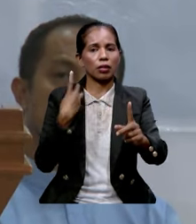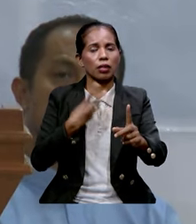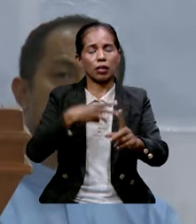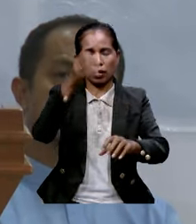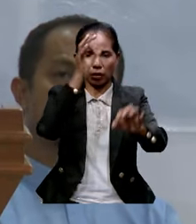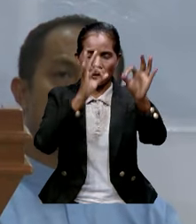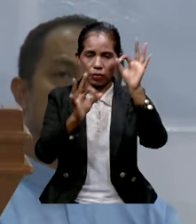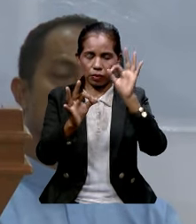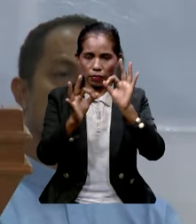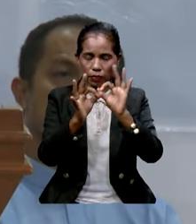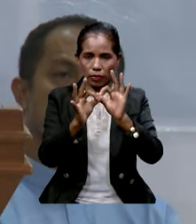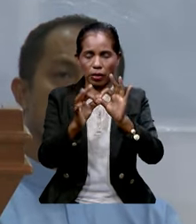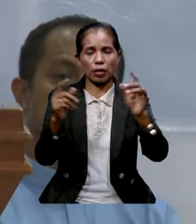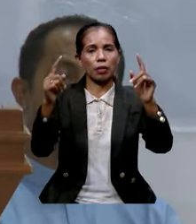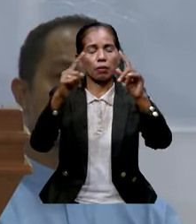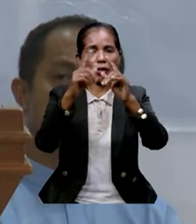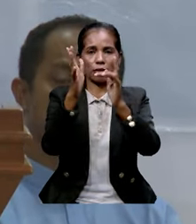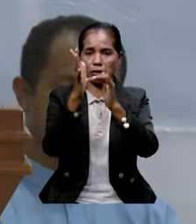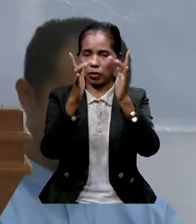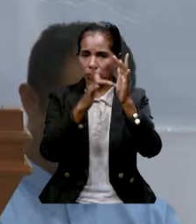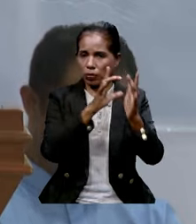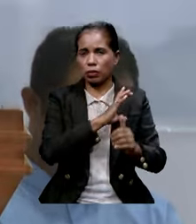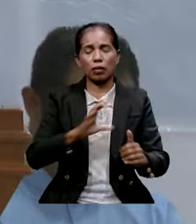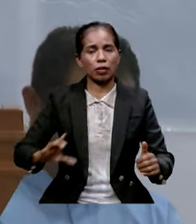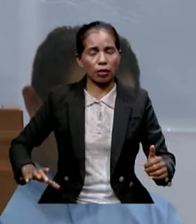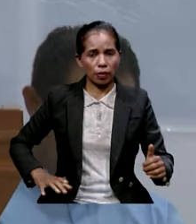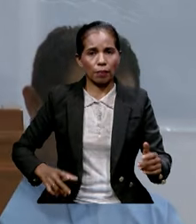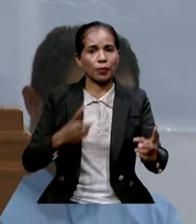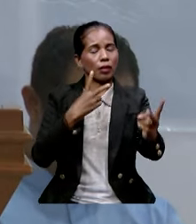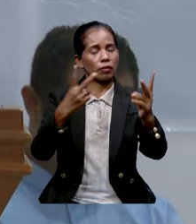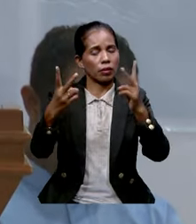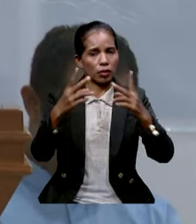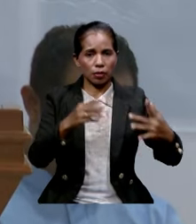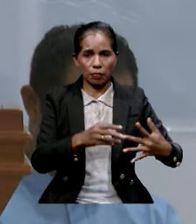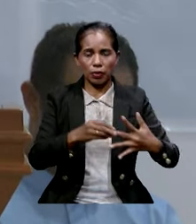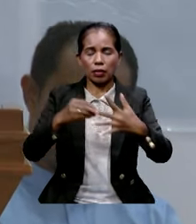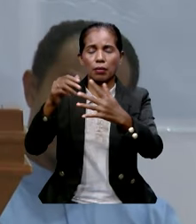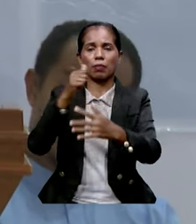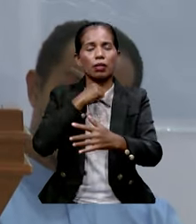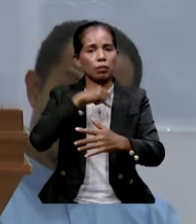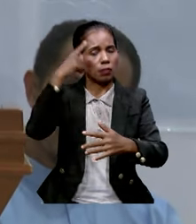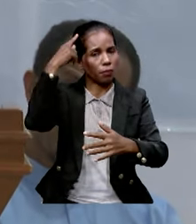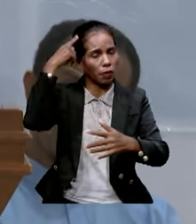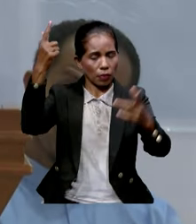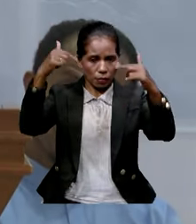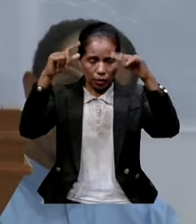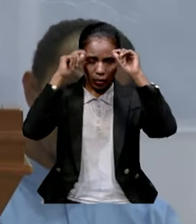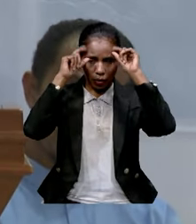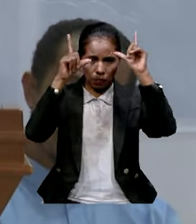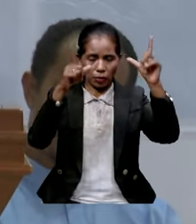em Cristo Jesus. A visita oficial do Papa em Timor foi